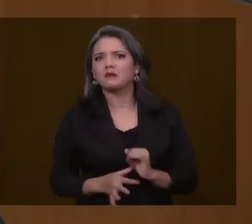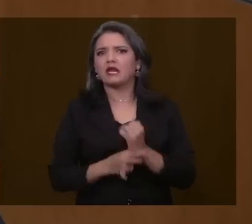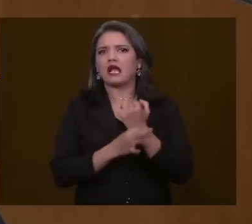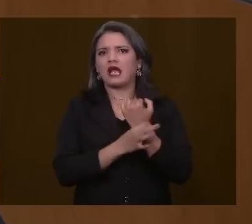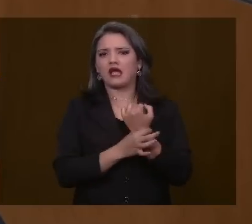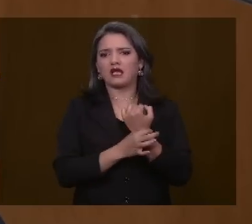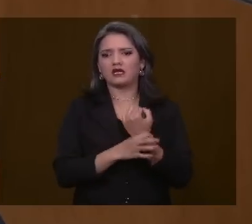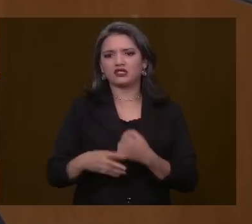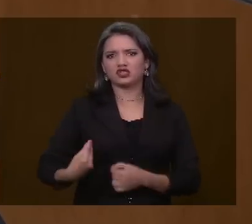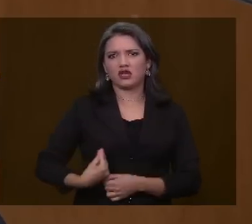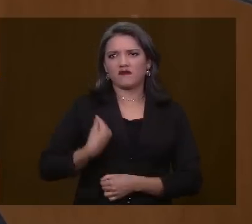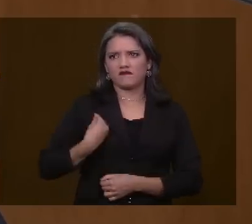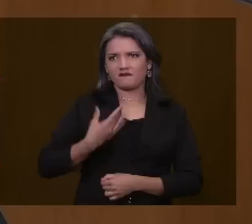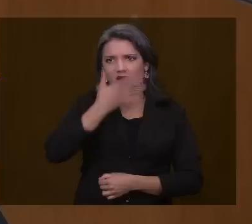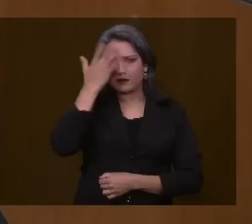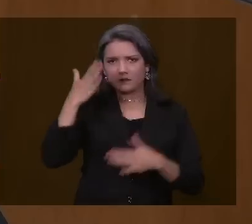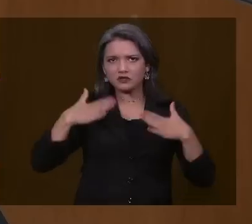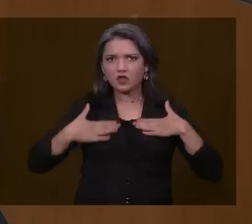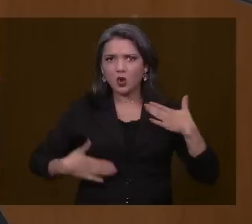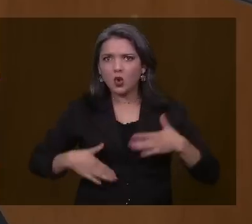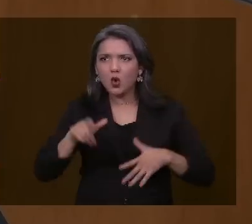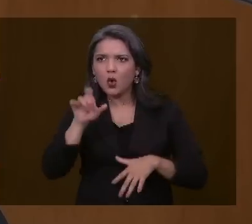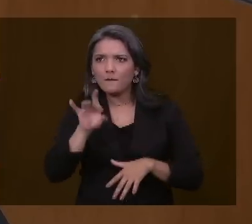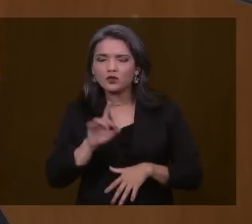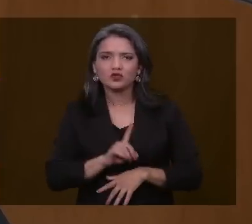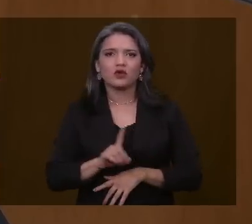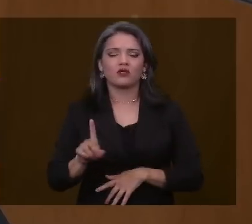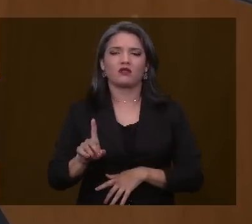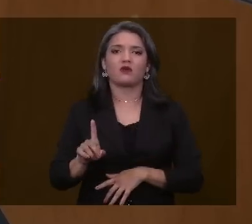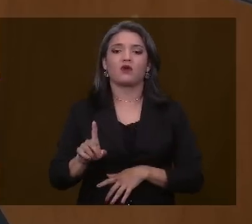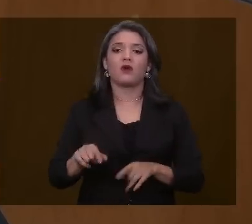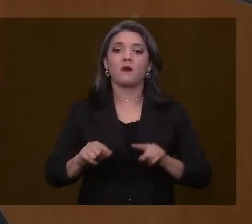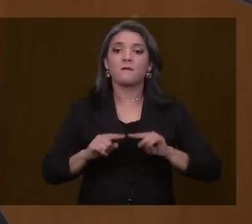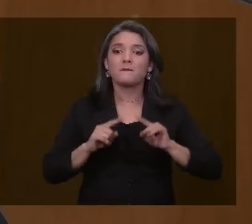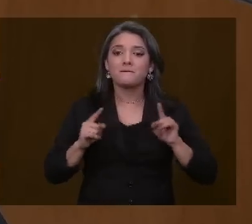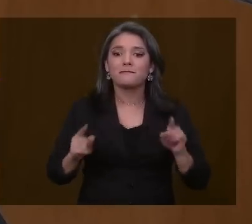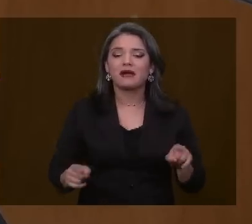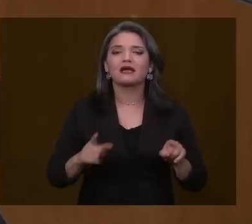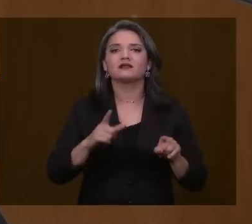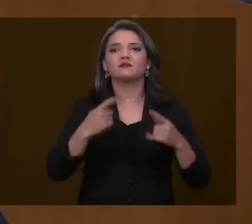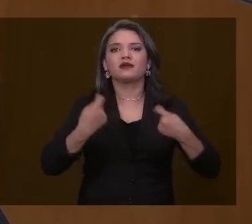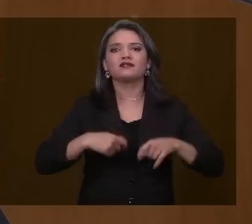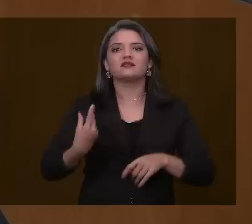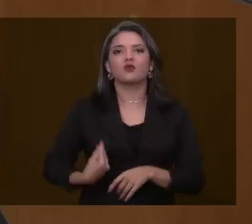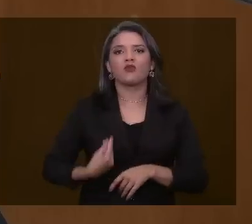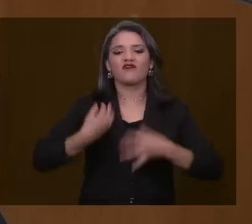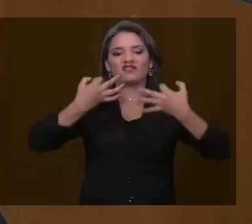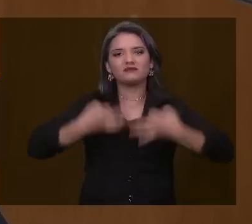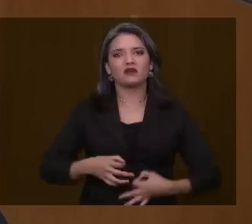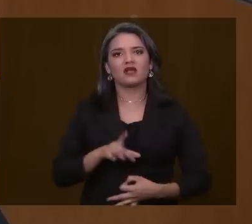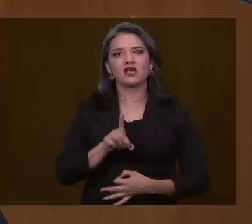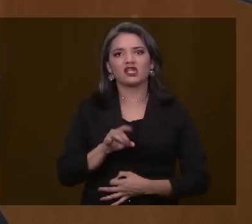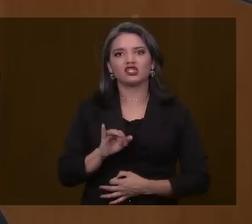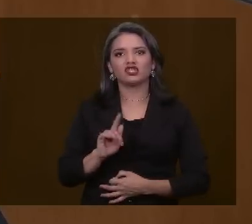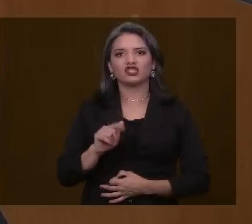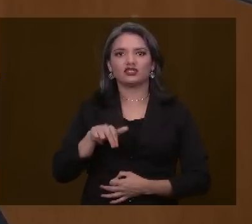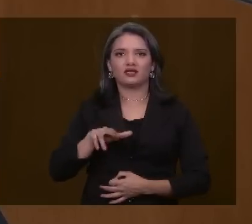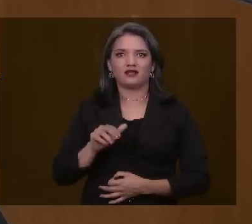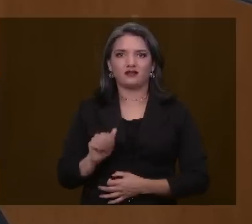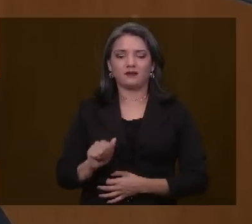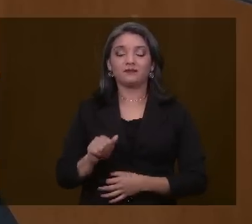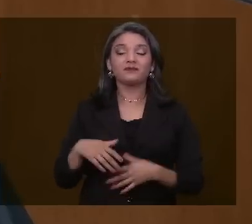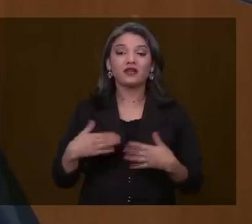existência física do cidadão, a de se propiciar existência digna. Por força e obra de